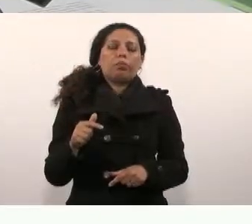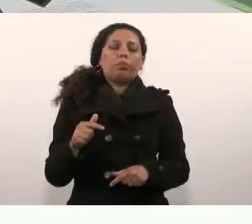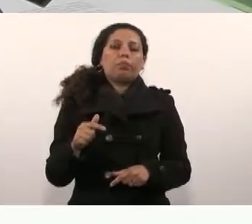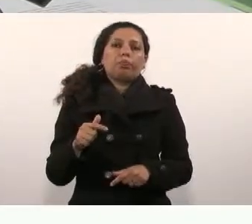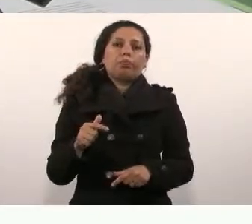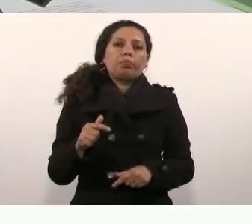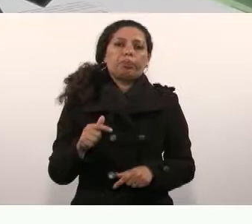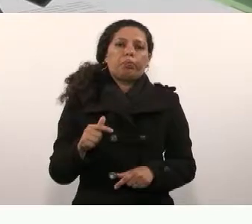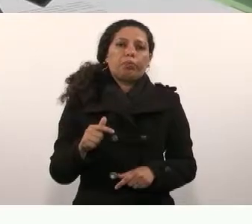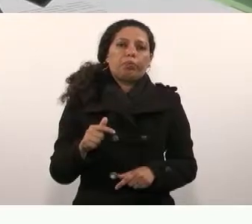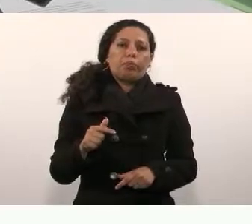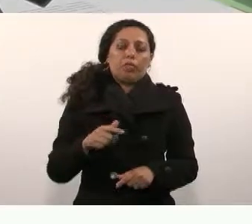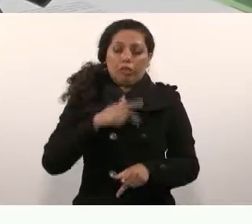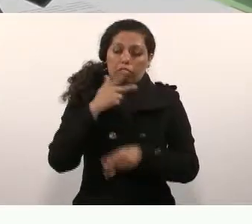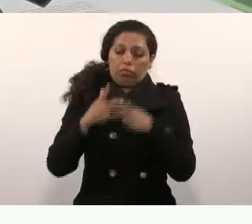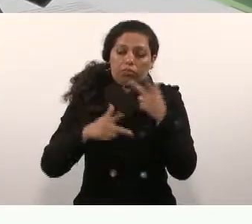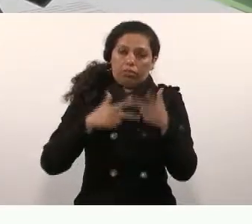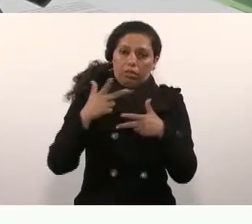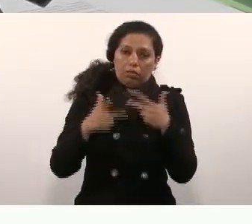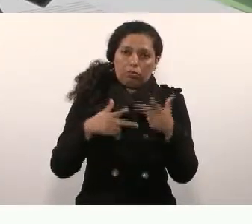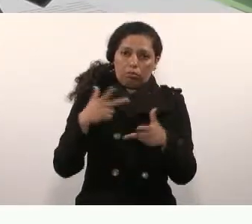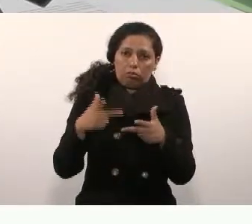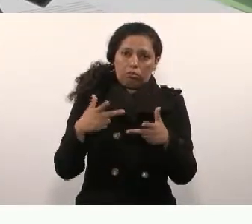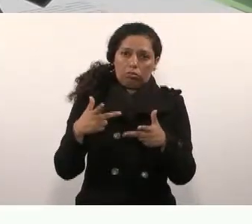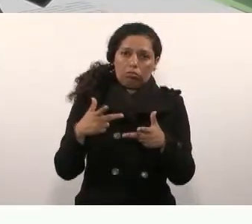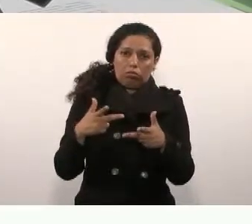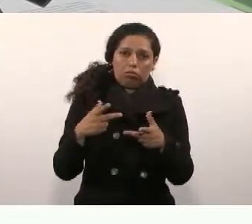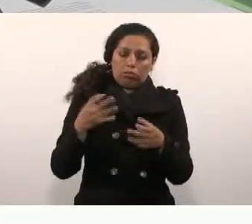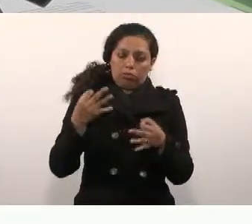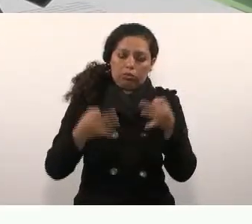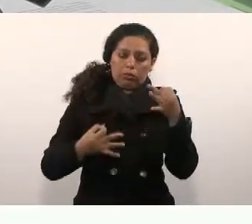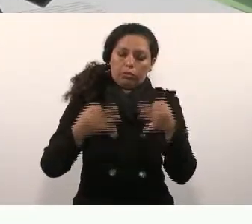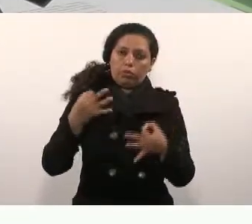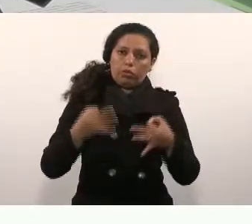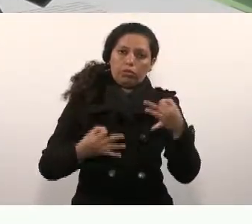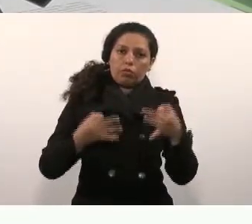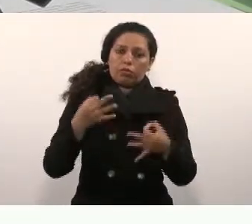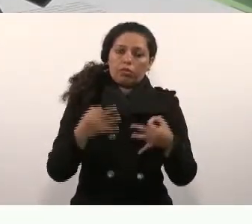exposição, confessou em juízo